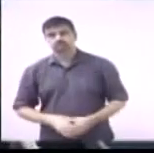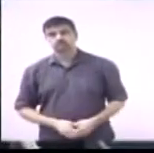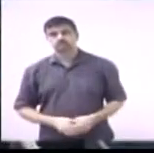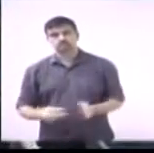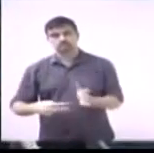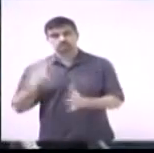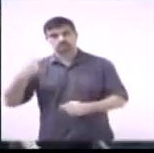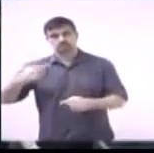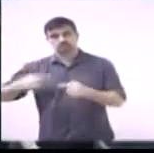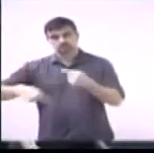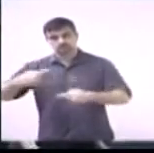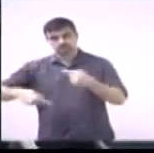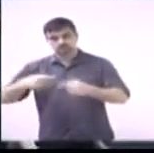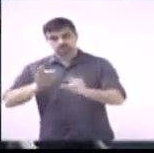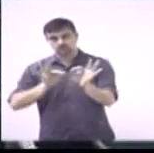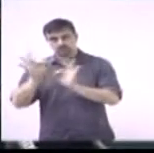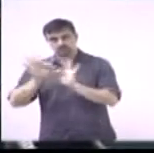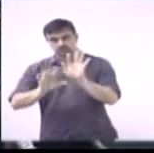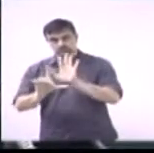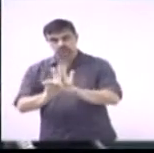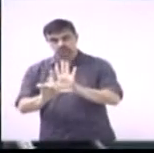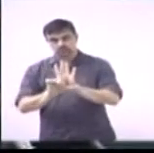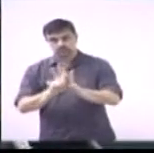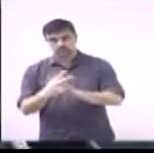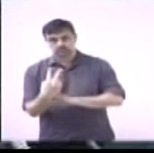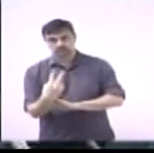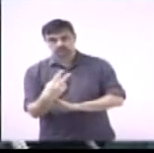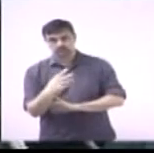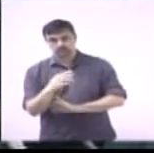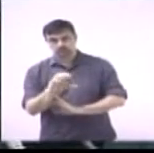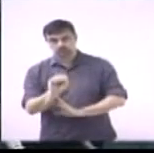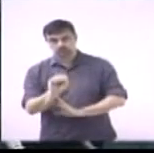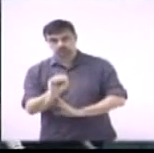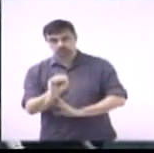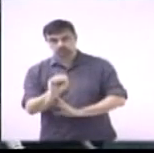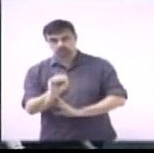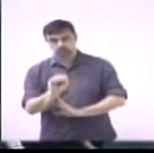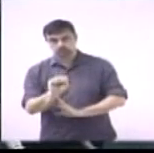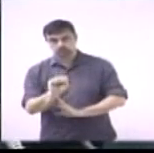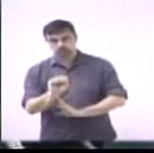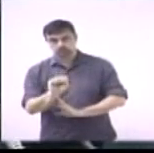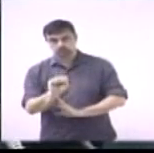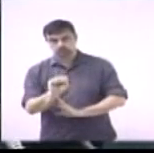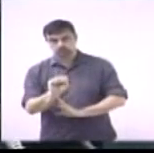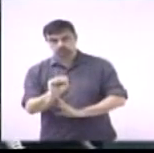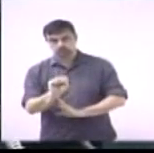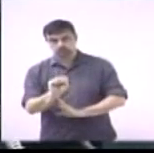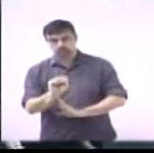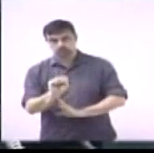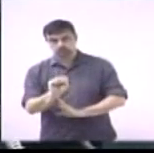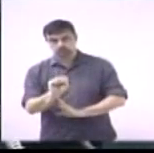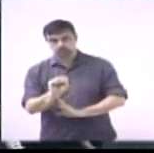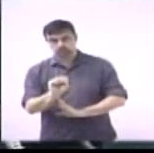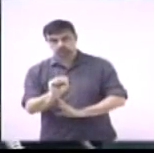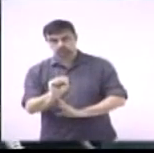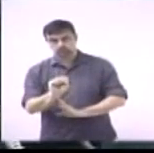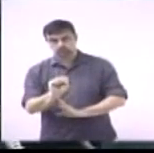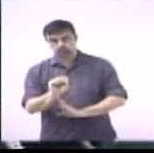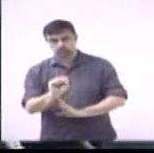Segunda discussão do projeto de lei 28/15 do Executivo, dispõe sobre